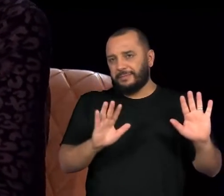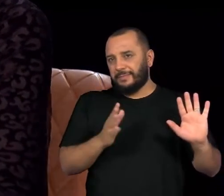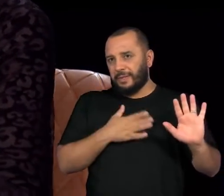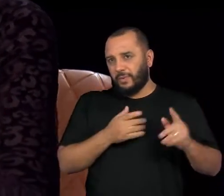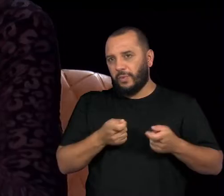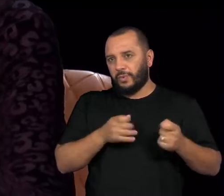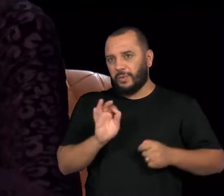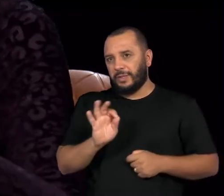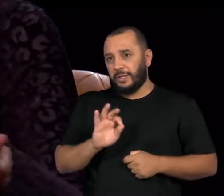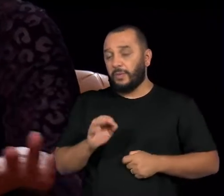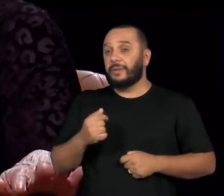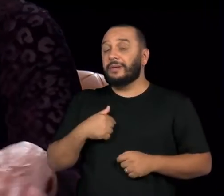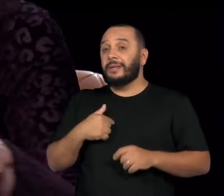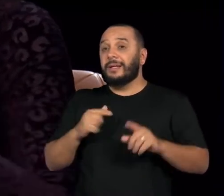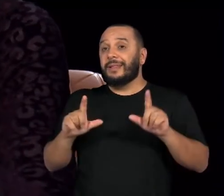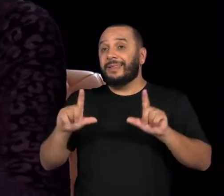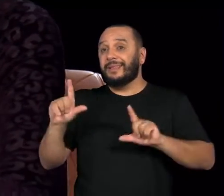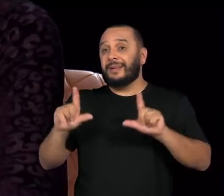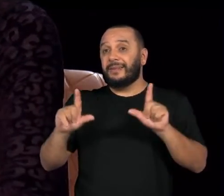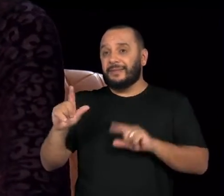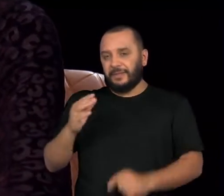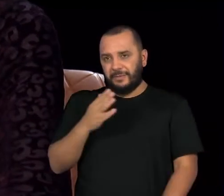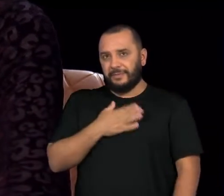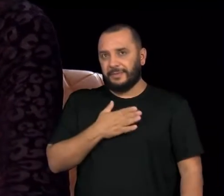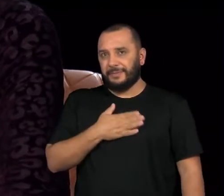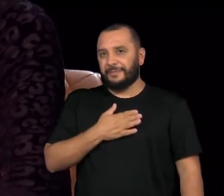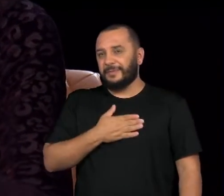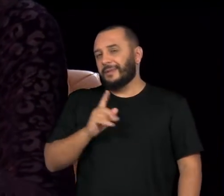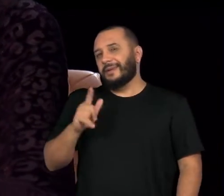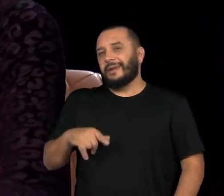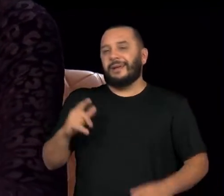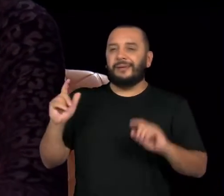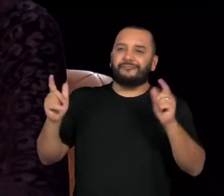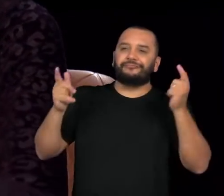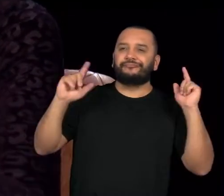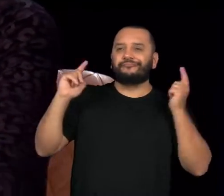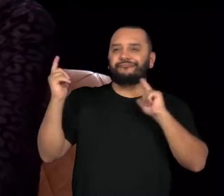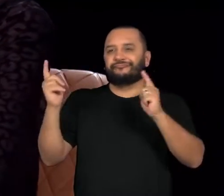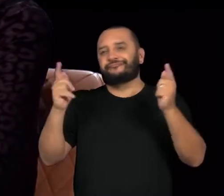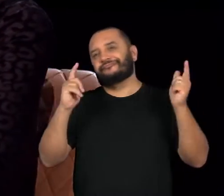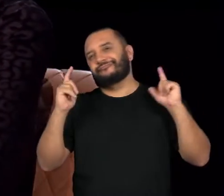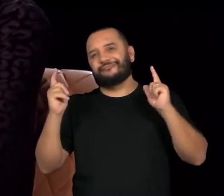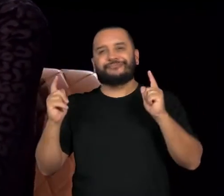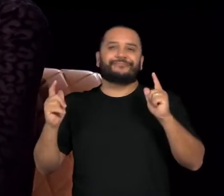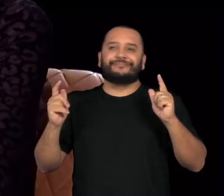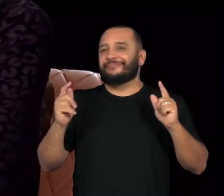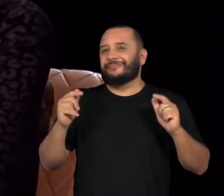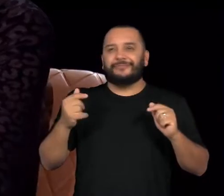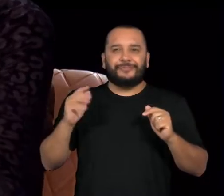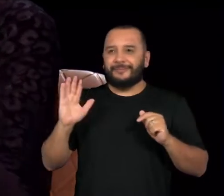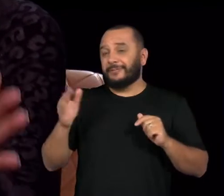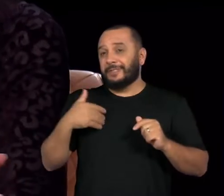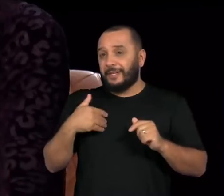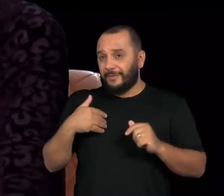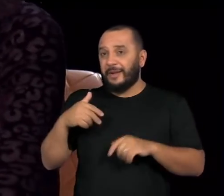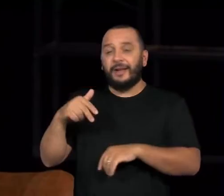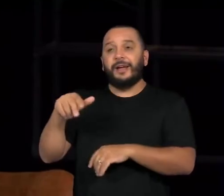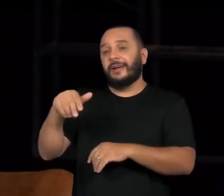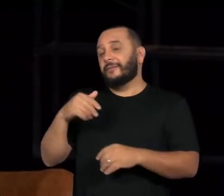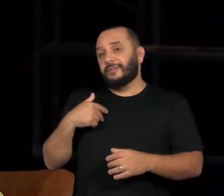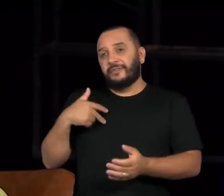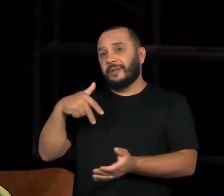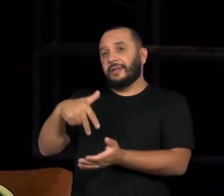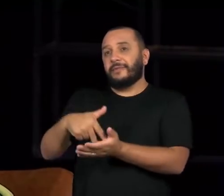televisão sempre foi para mim um parque de diversões maravilhoso, porque você só vai, faz e te paga, muito bom.